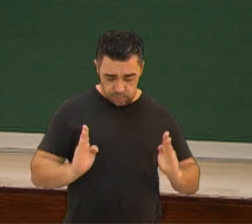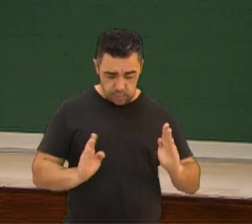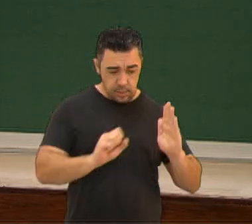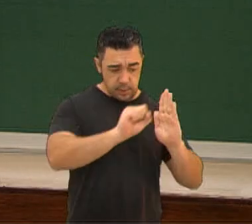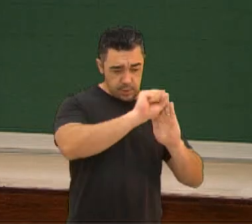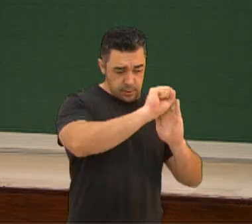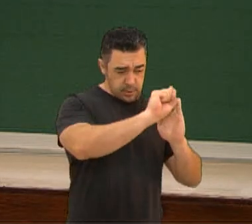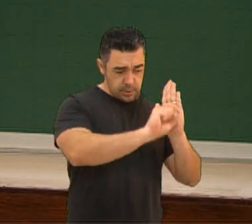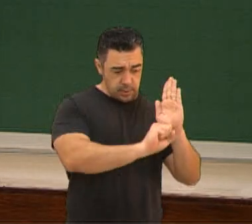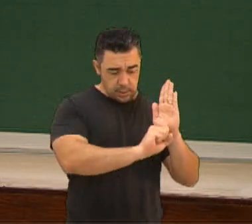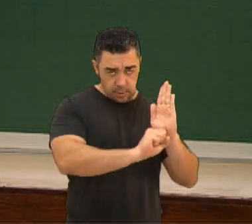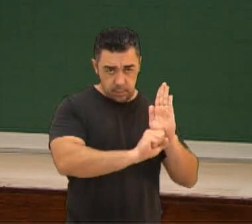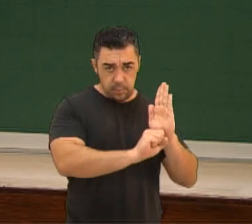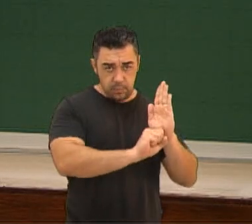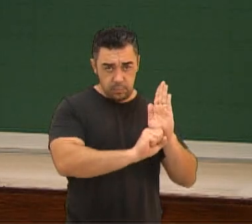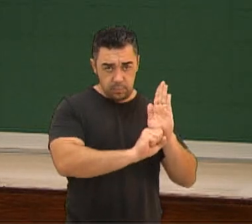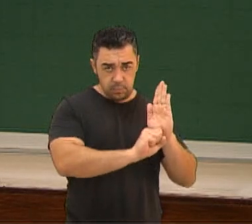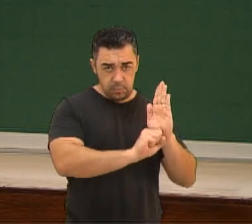século